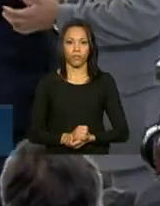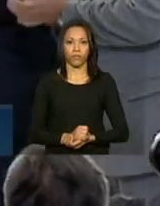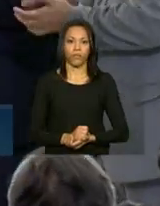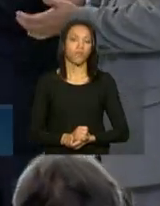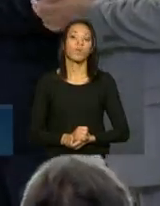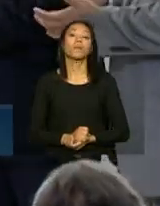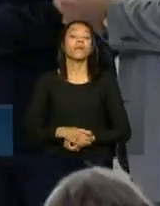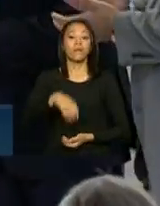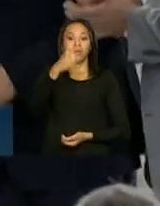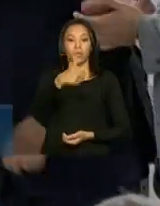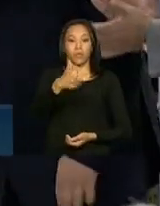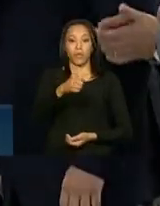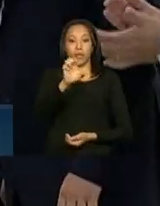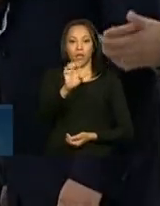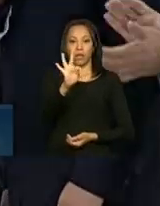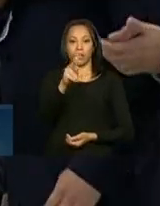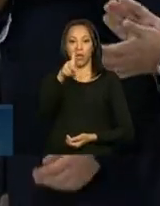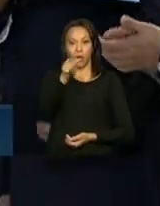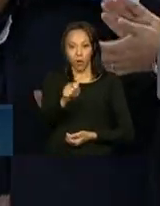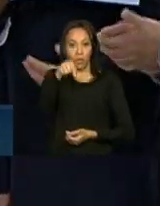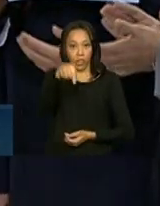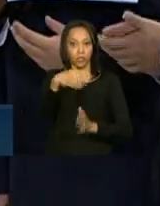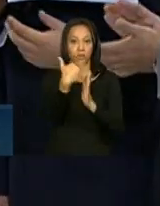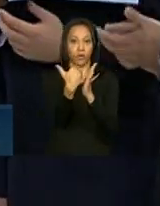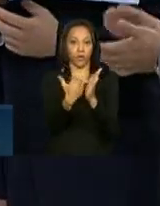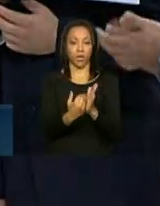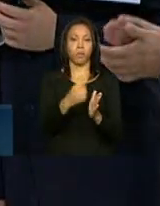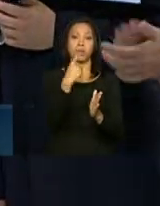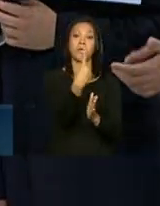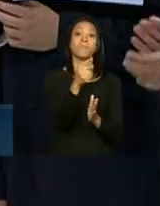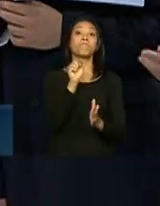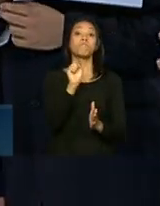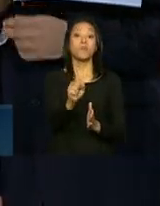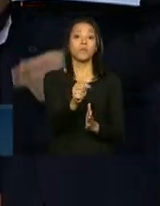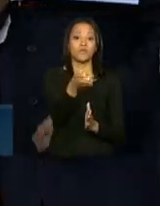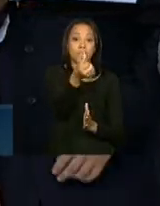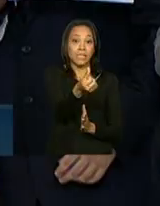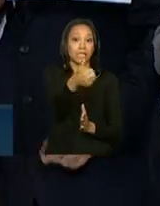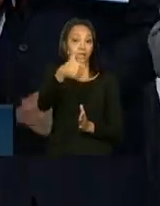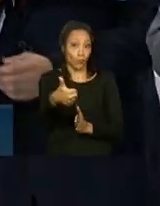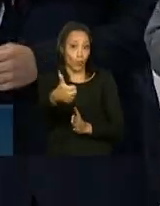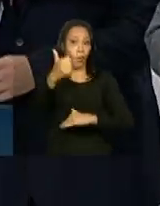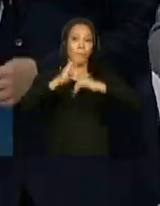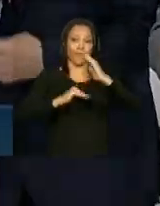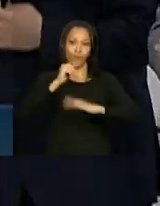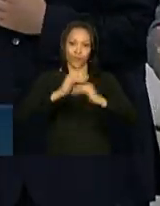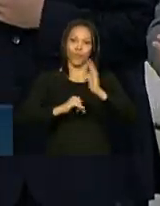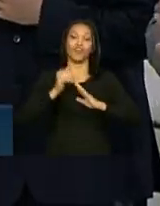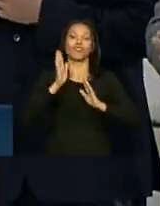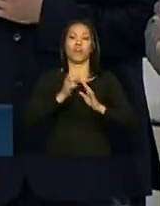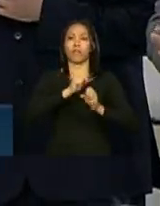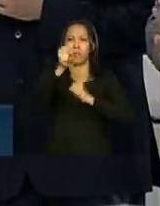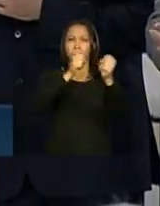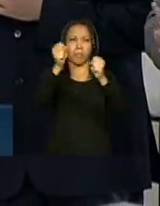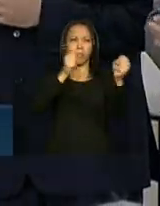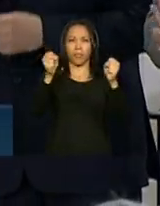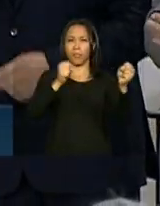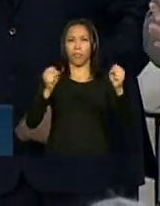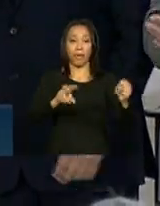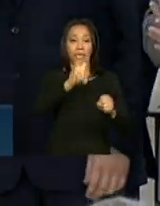Na primeira etapa do programa Mais Médicos, 1.061 profissionais já foram distribuídos